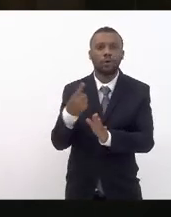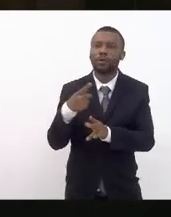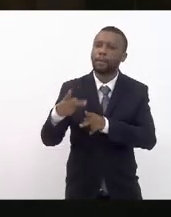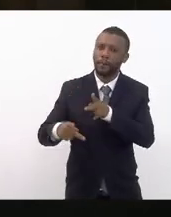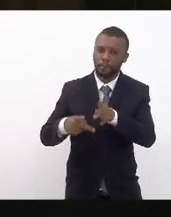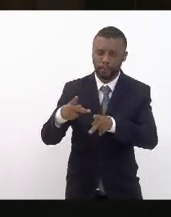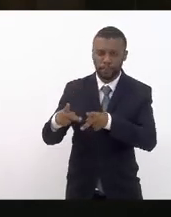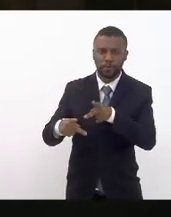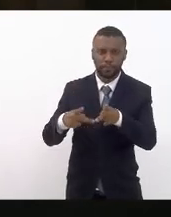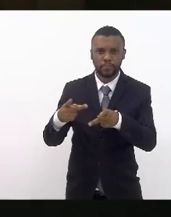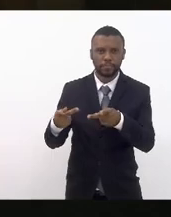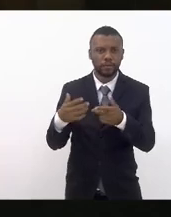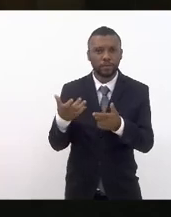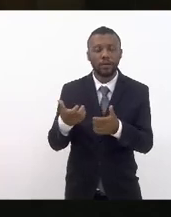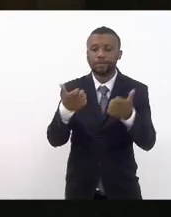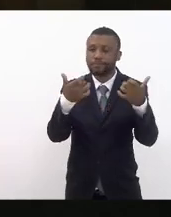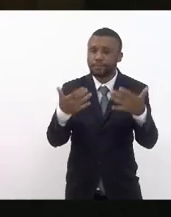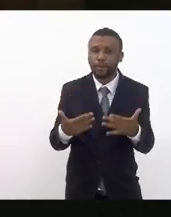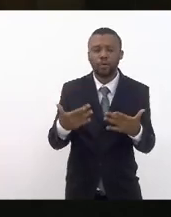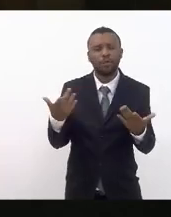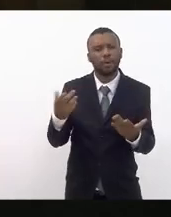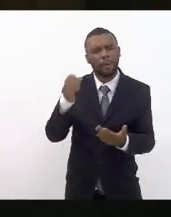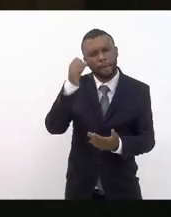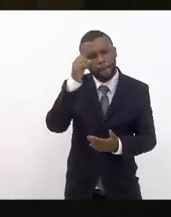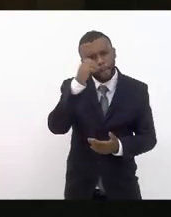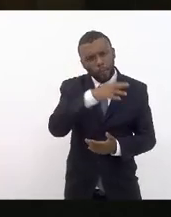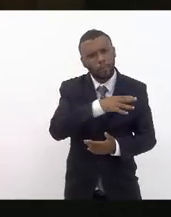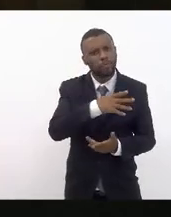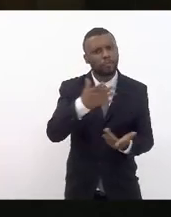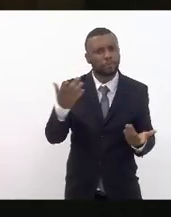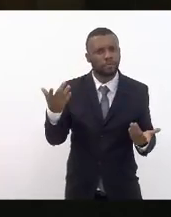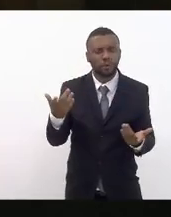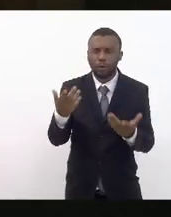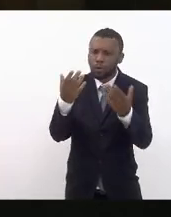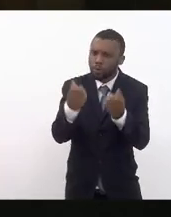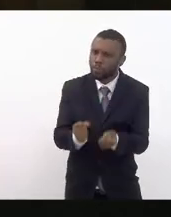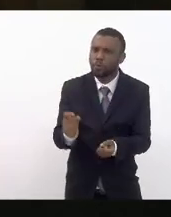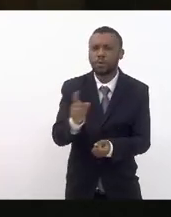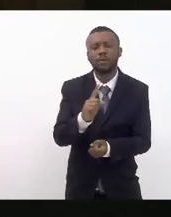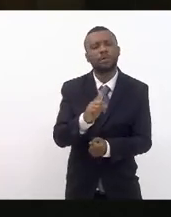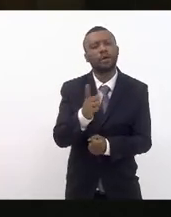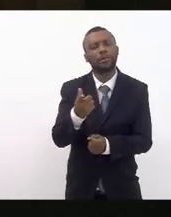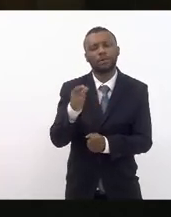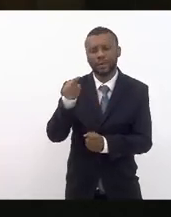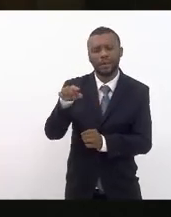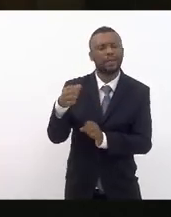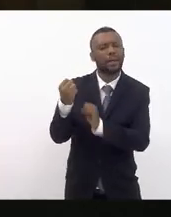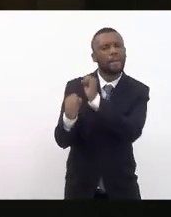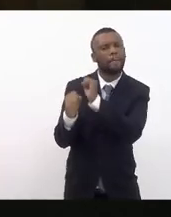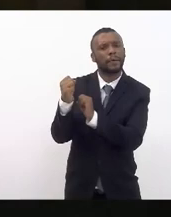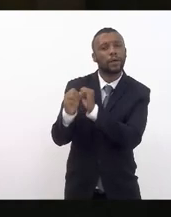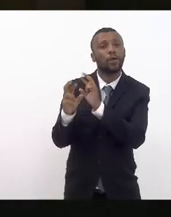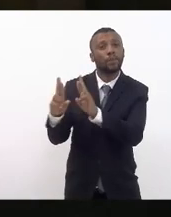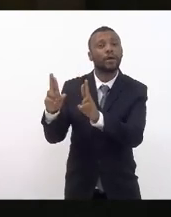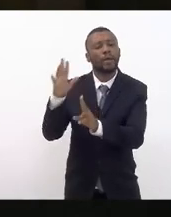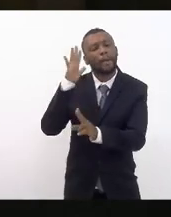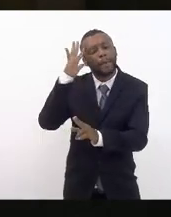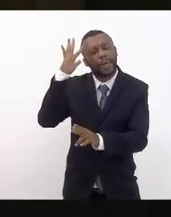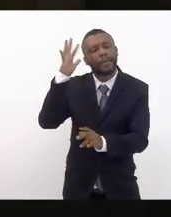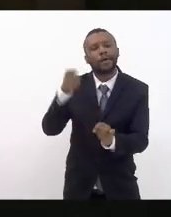população. Então, quero deixar também o meu repúdio a essa empresa. Eu espero que eles não pensem só em